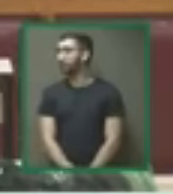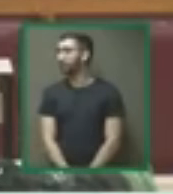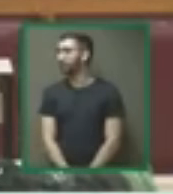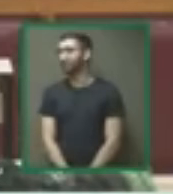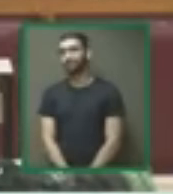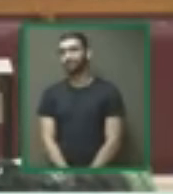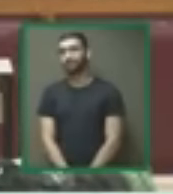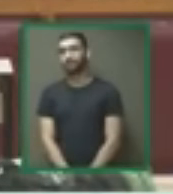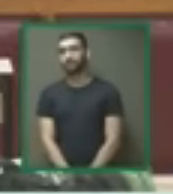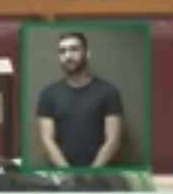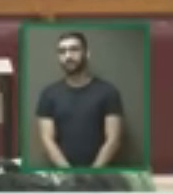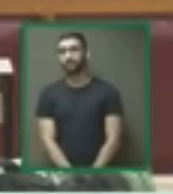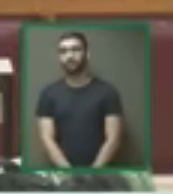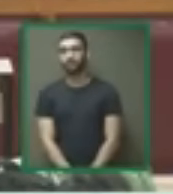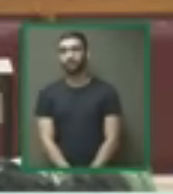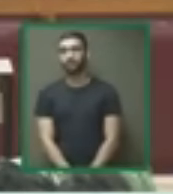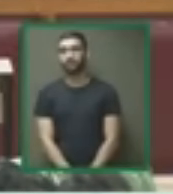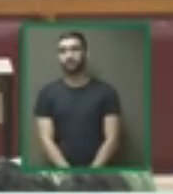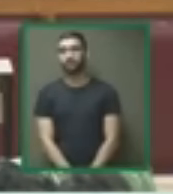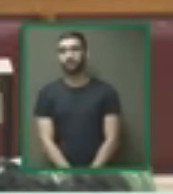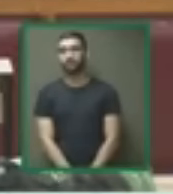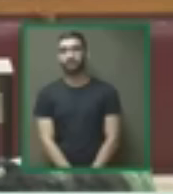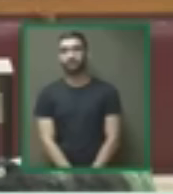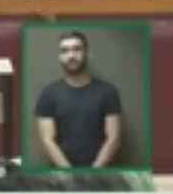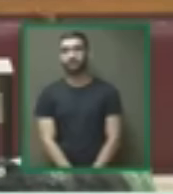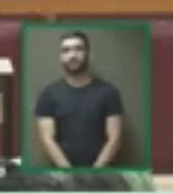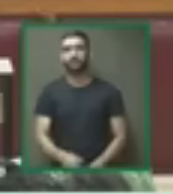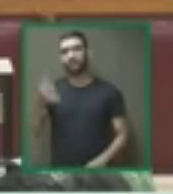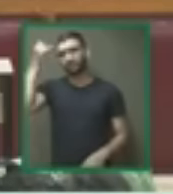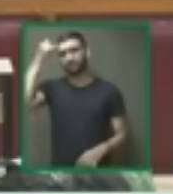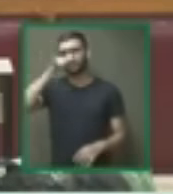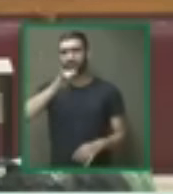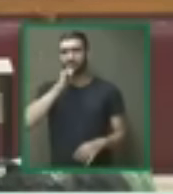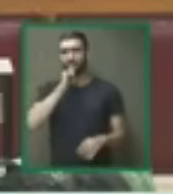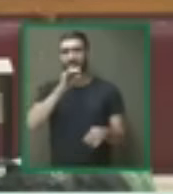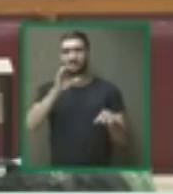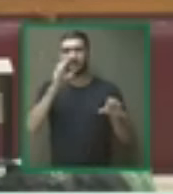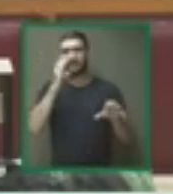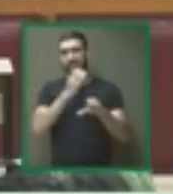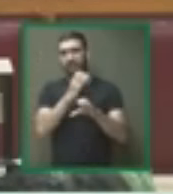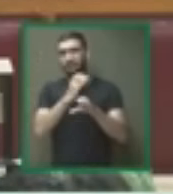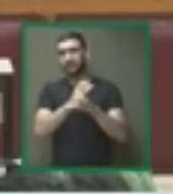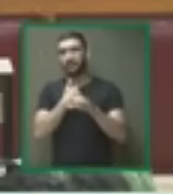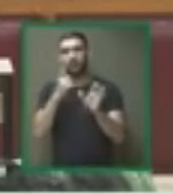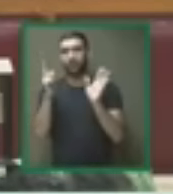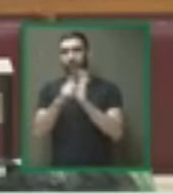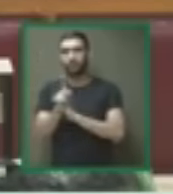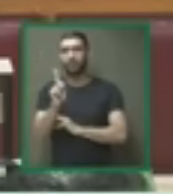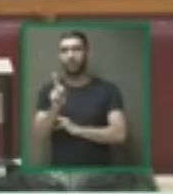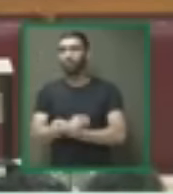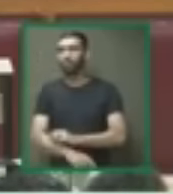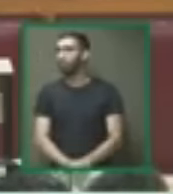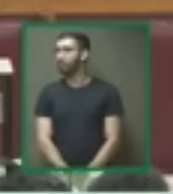Para evitar que seja interpretado como uma quebra de incomunicabilidade, eu não vou fazer essa pergunta.